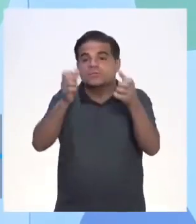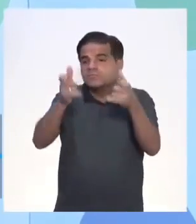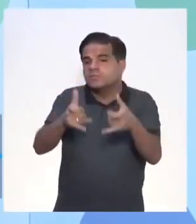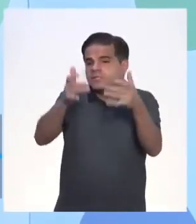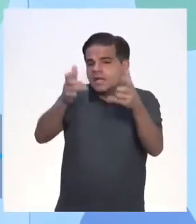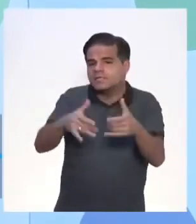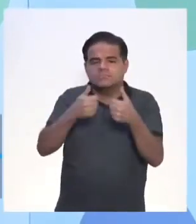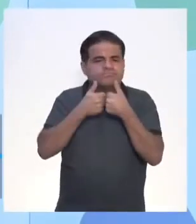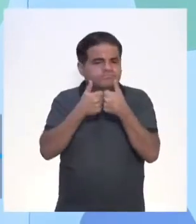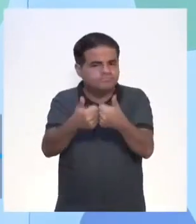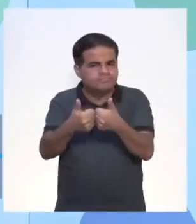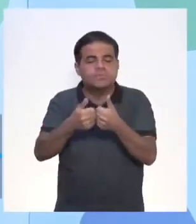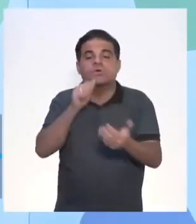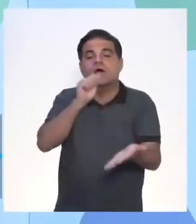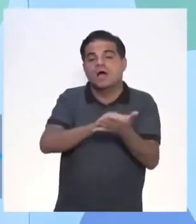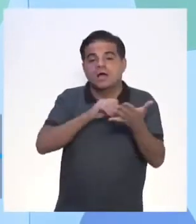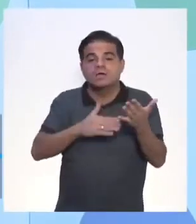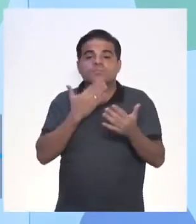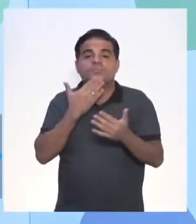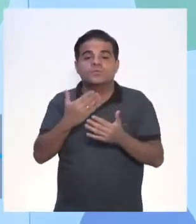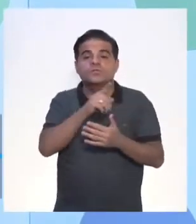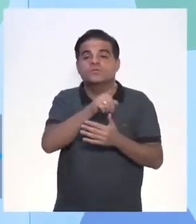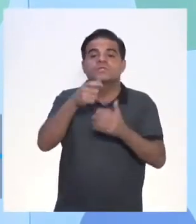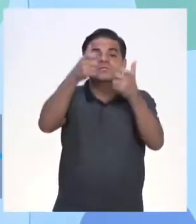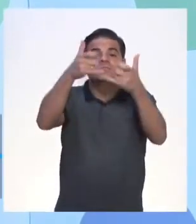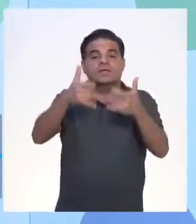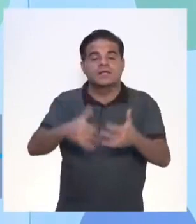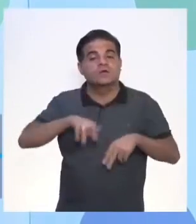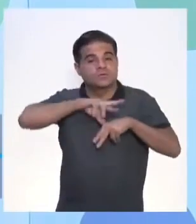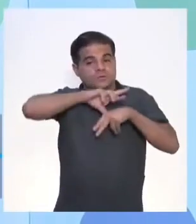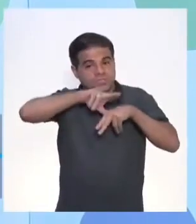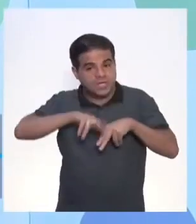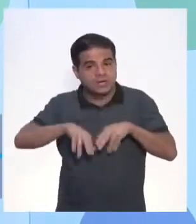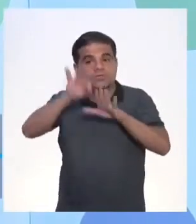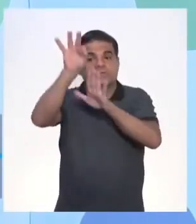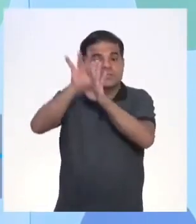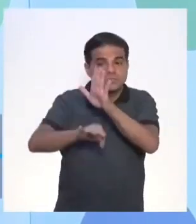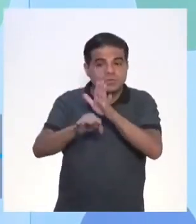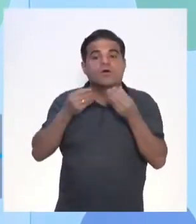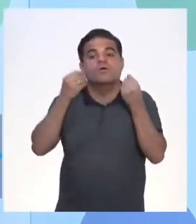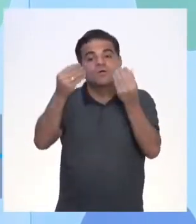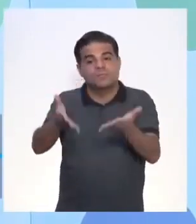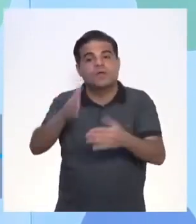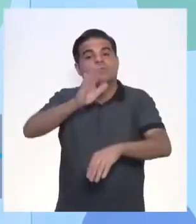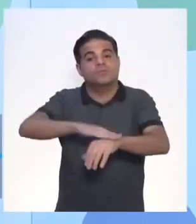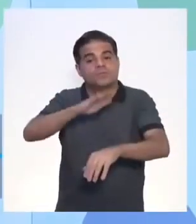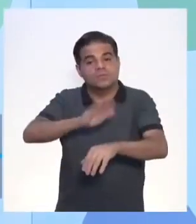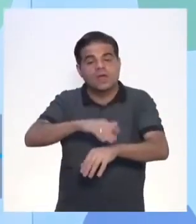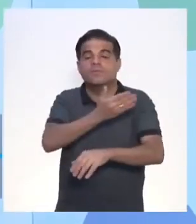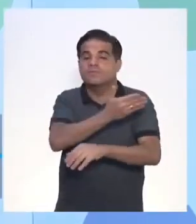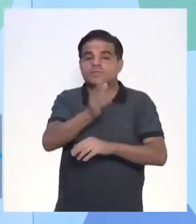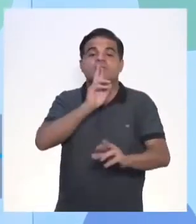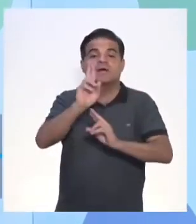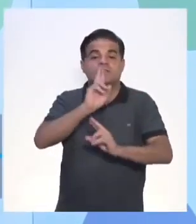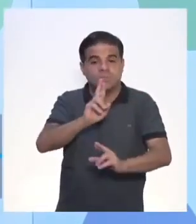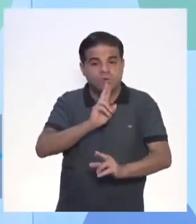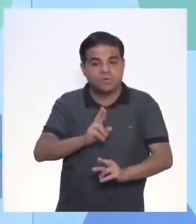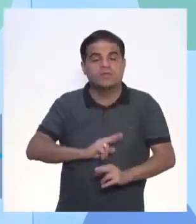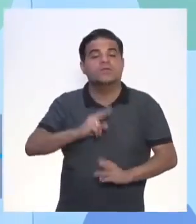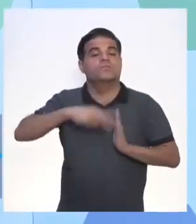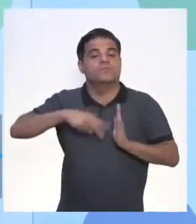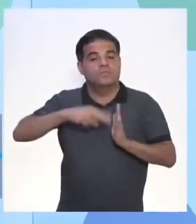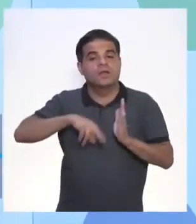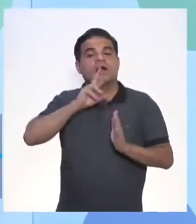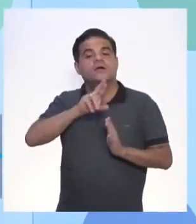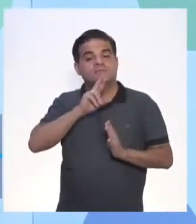explicação. Bom, como a atividade pedia que vocês dissessem o gênero textual, vamos dar esse tempo aí para vocês ir respondendo. A gente vai ler a resposta dos